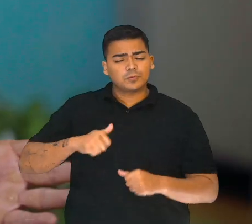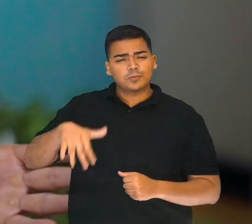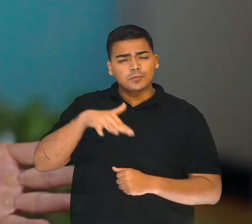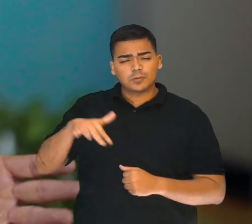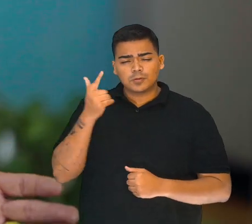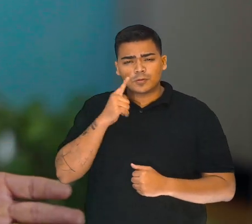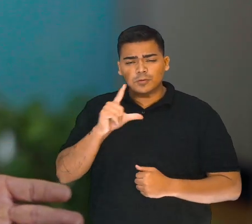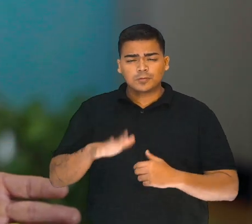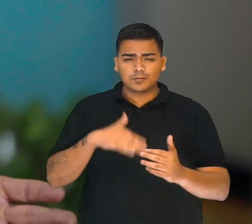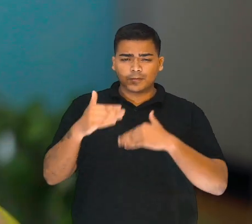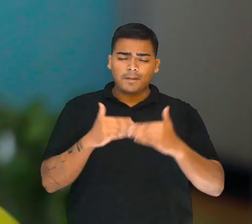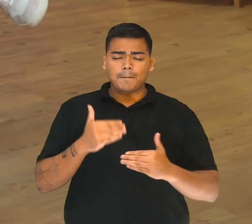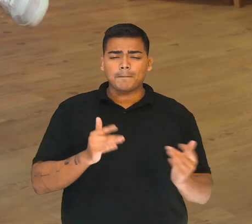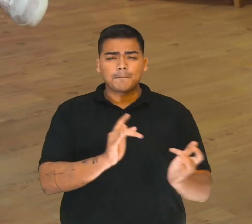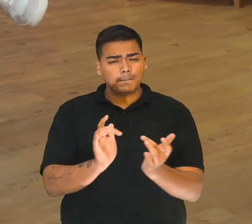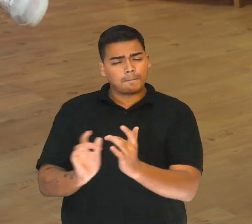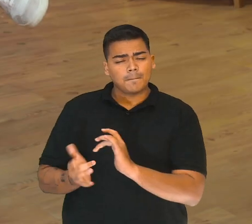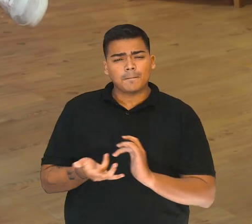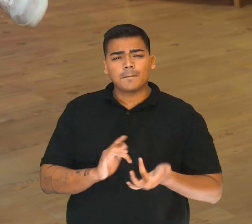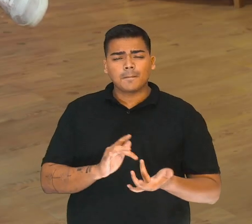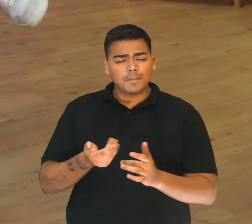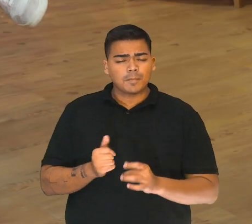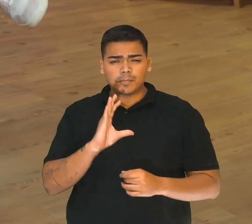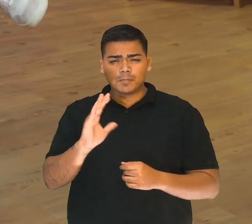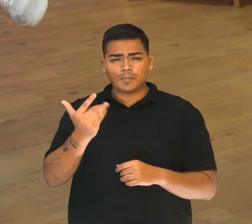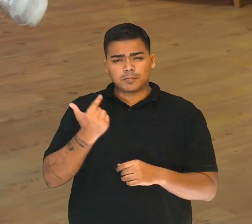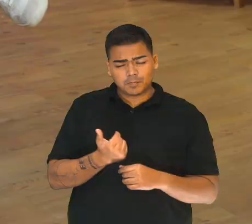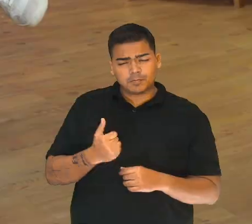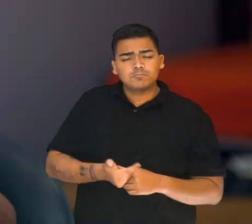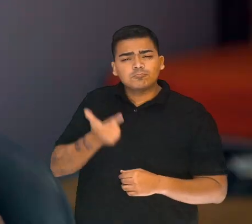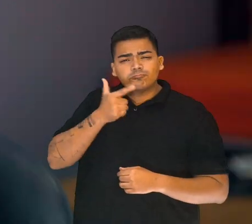se desenvolverem e se relacionarem. E, de fato, a gente de alguma forma